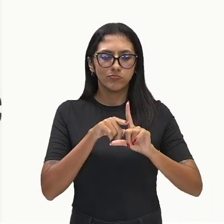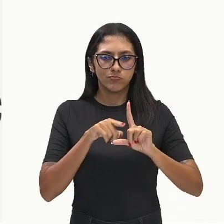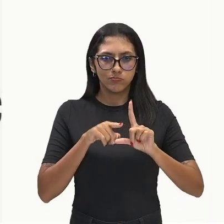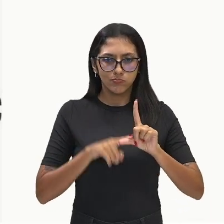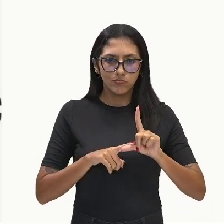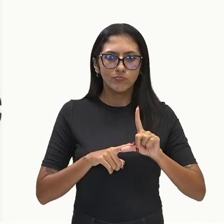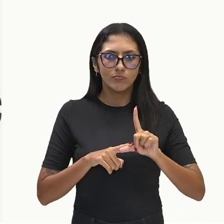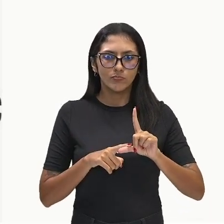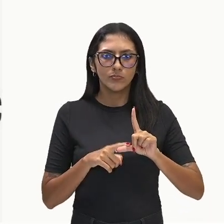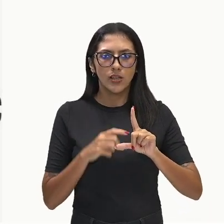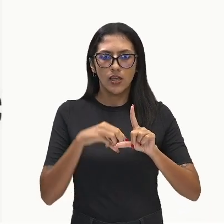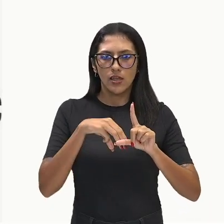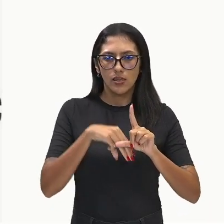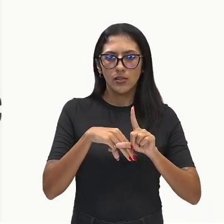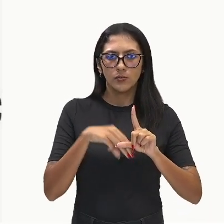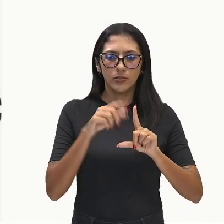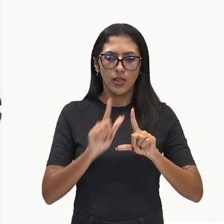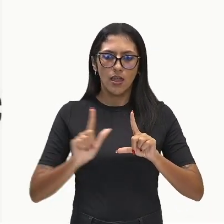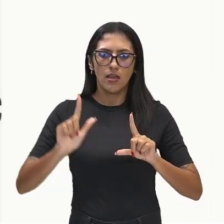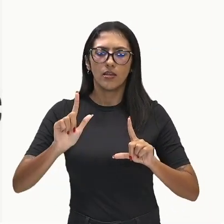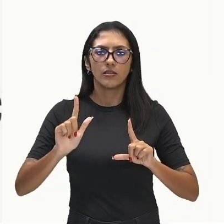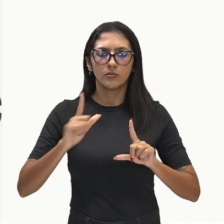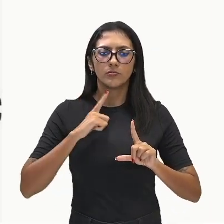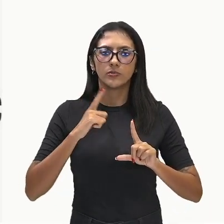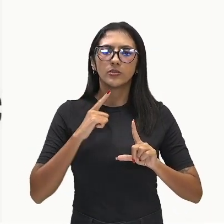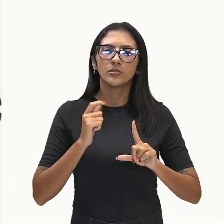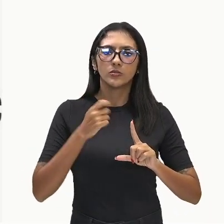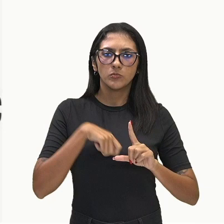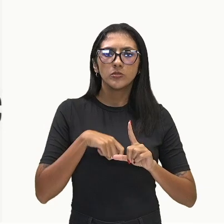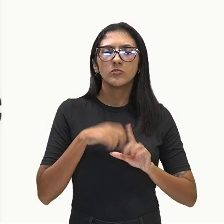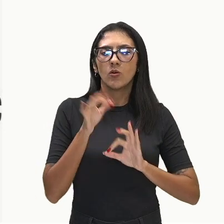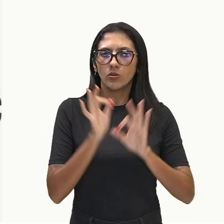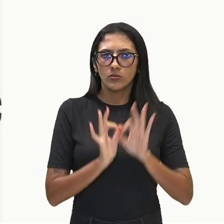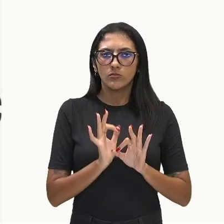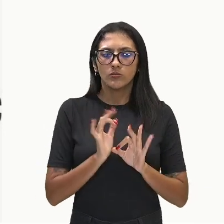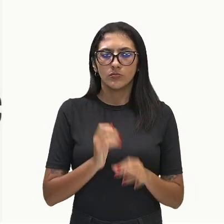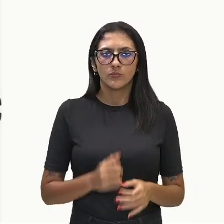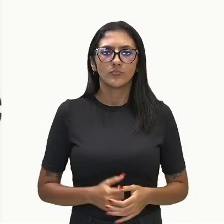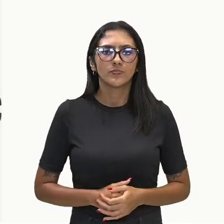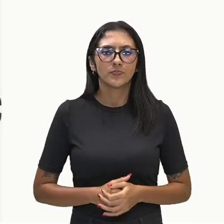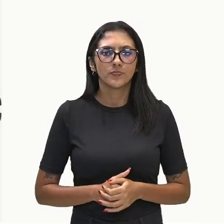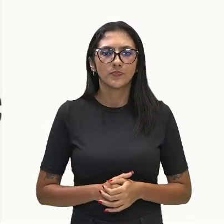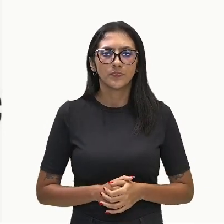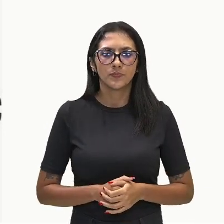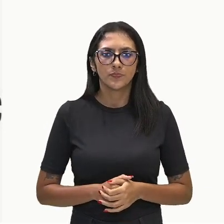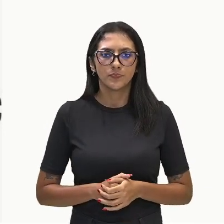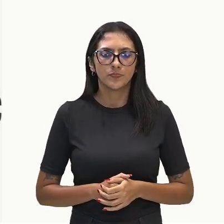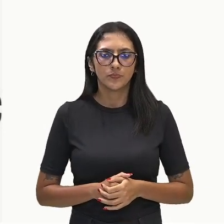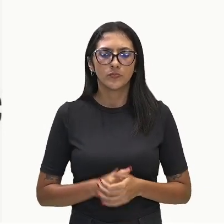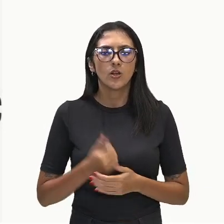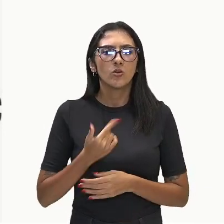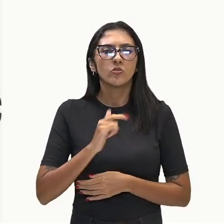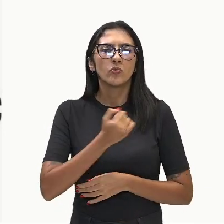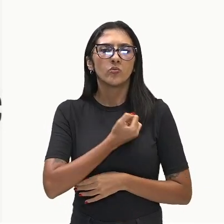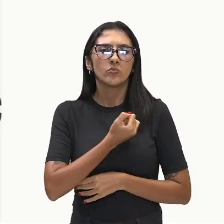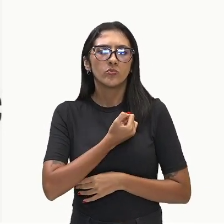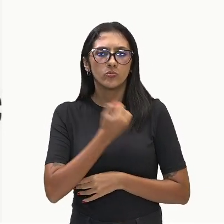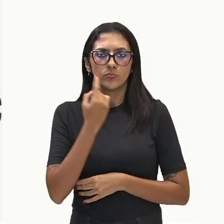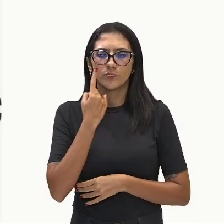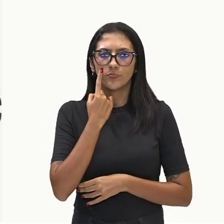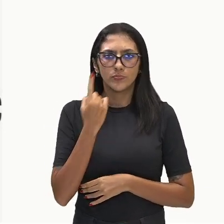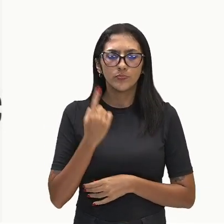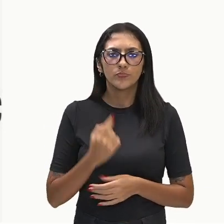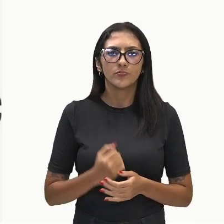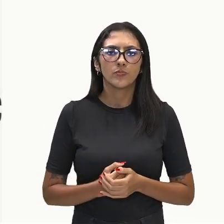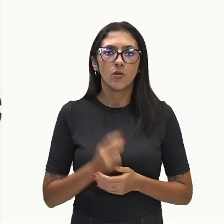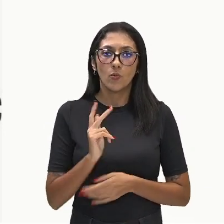é o valor de L, o valor do lado do triângulo. Quem vai ser os catetos? Um cateto vai ser